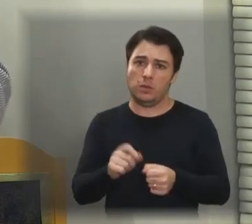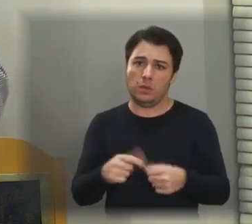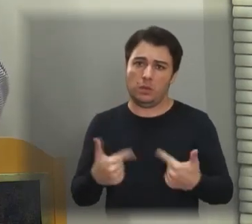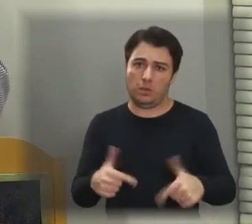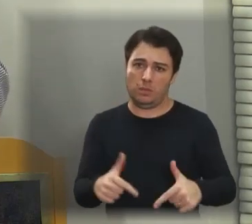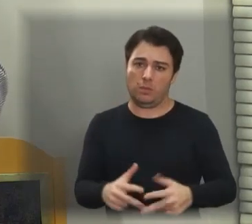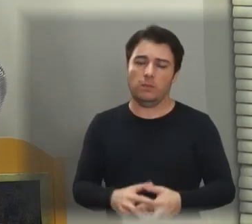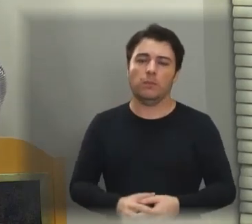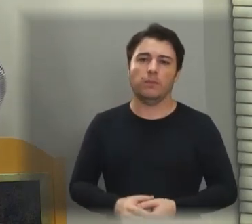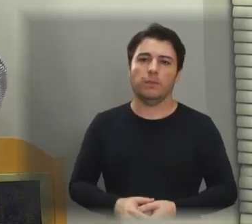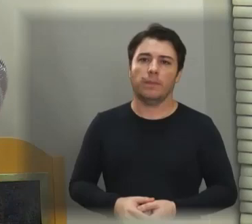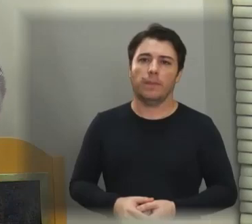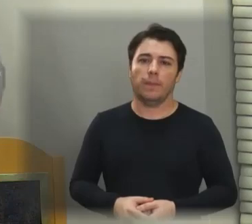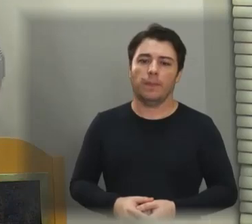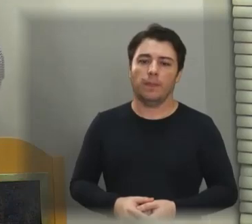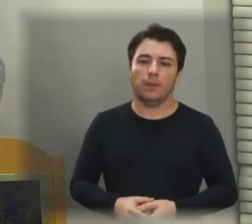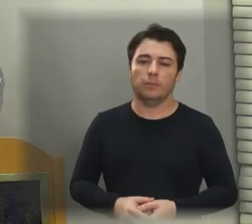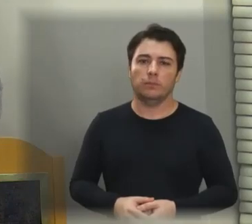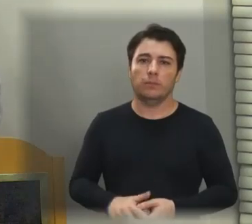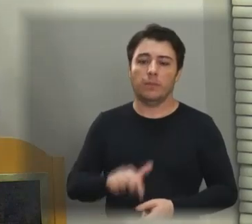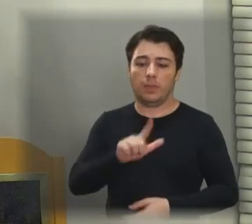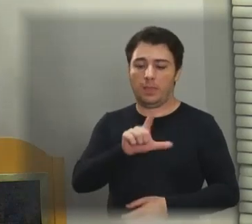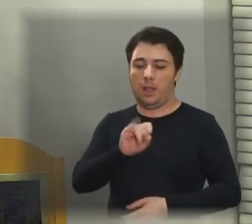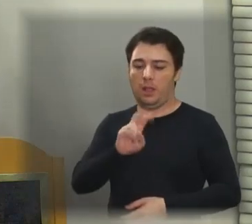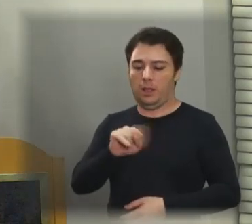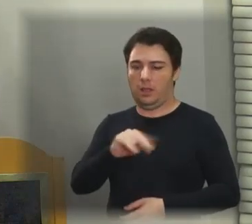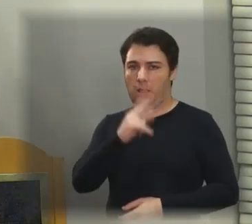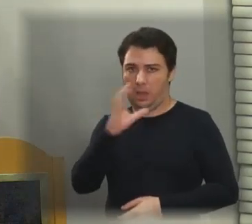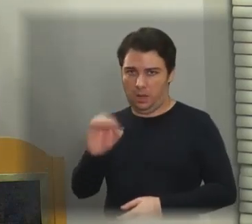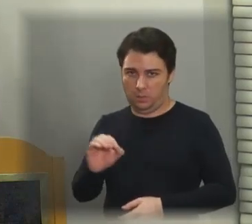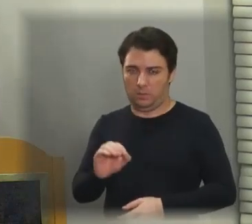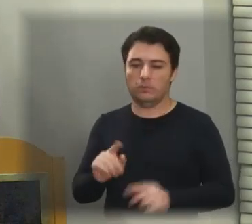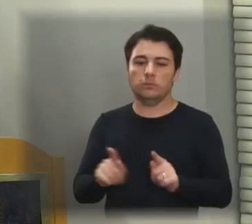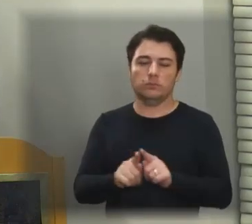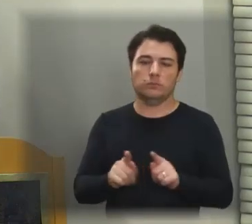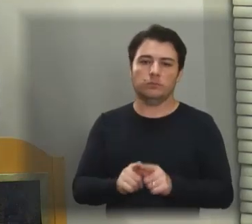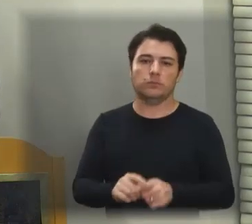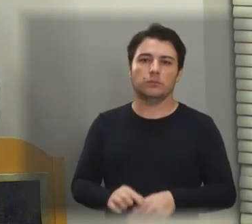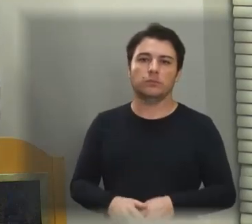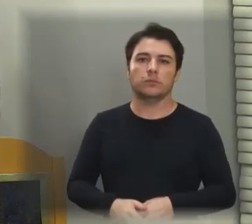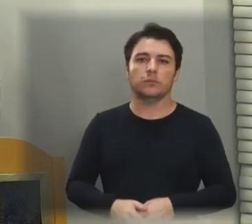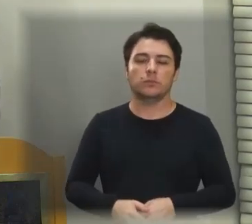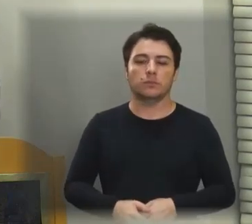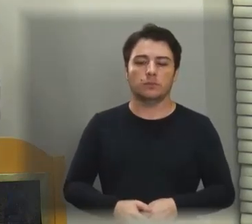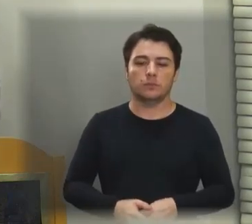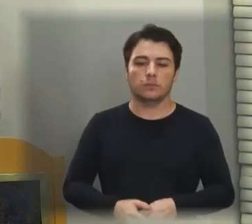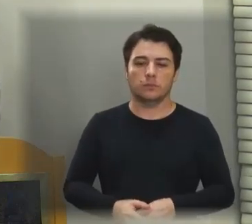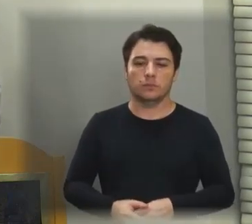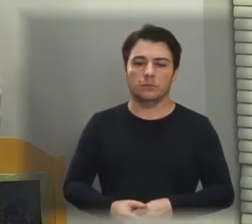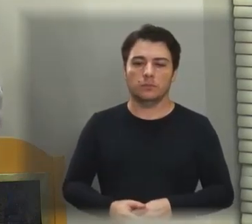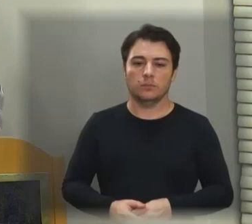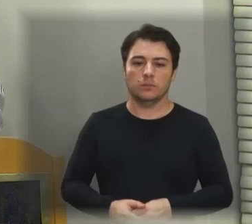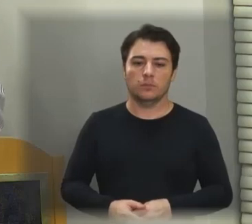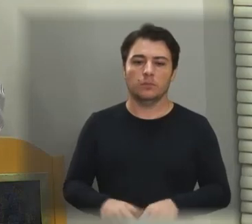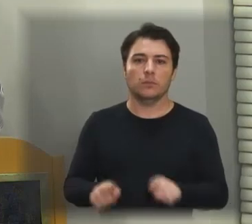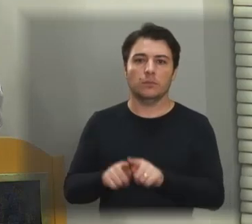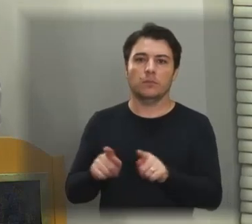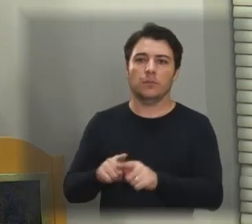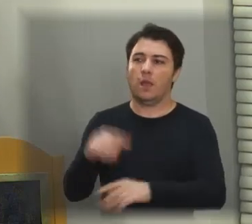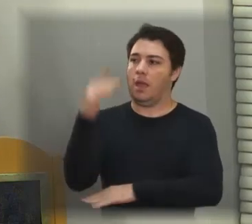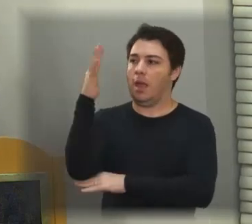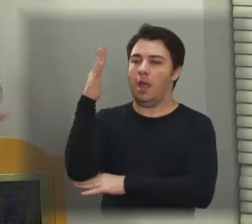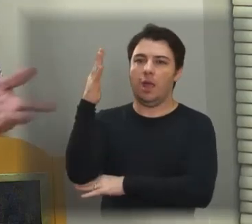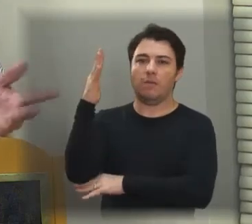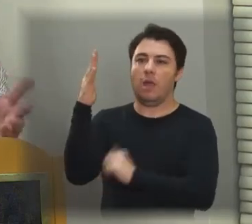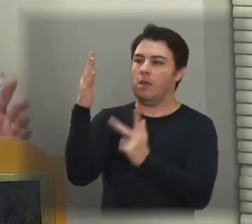que mais aqui linhão que que eu falei transmissão a poda de árvores em